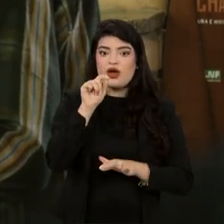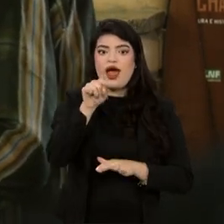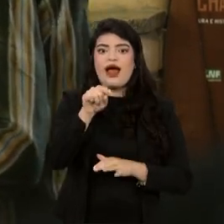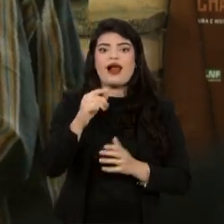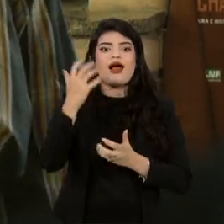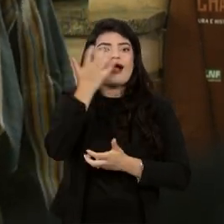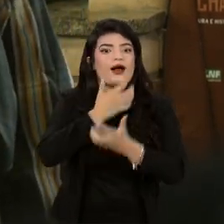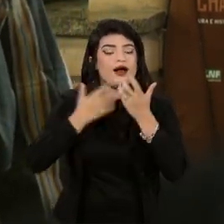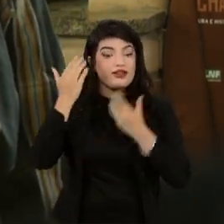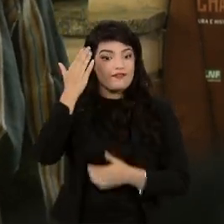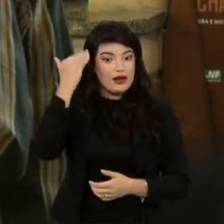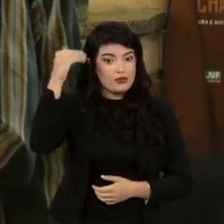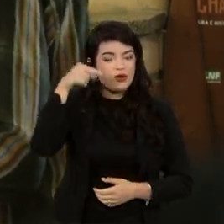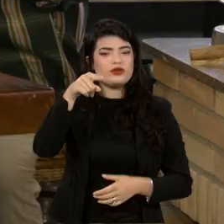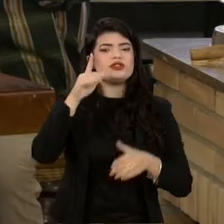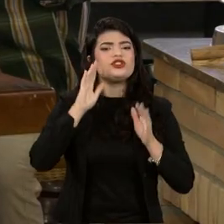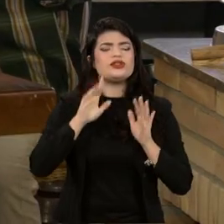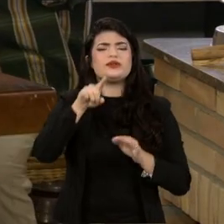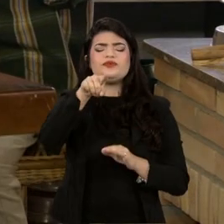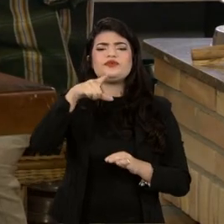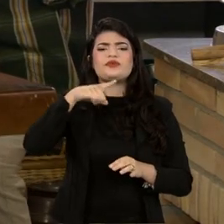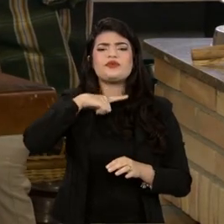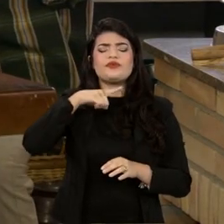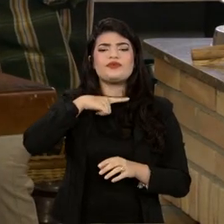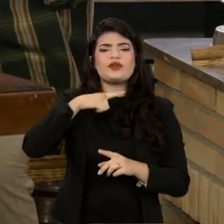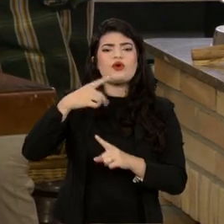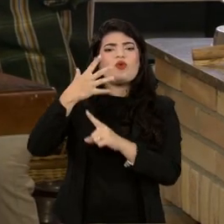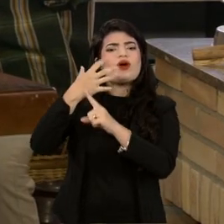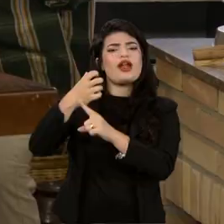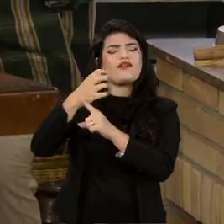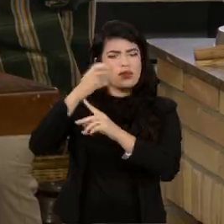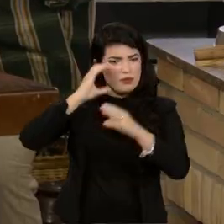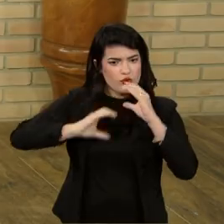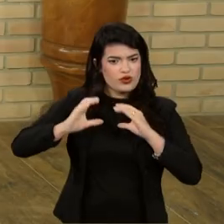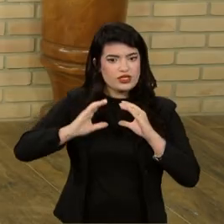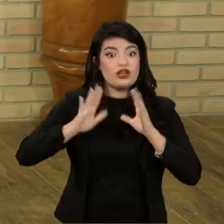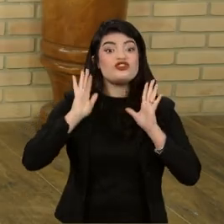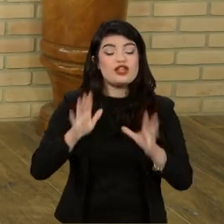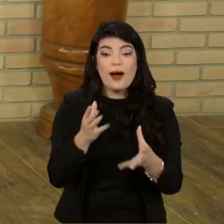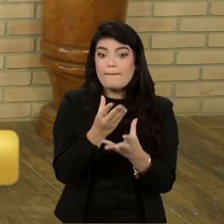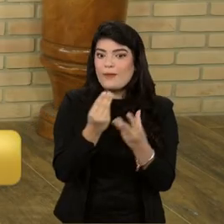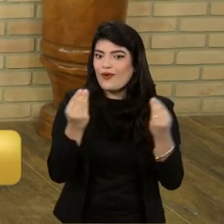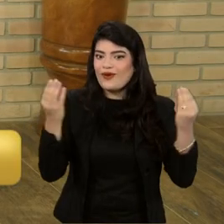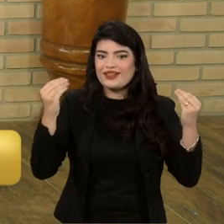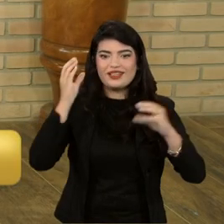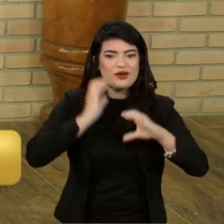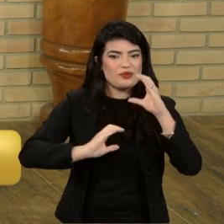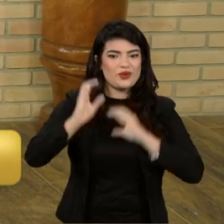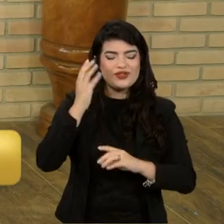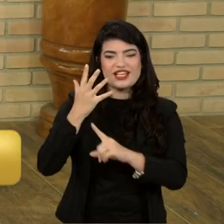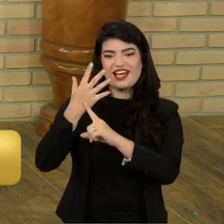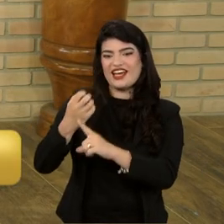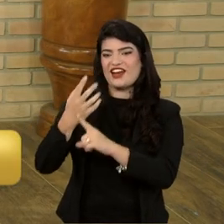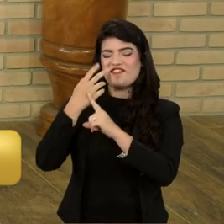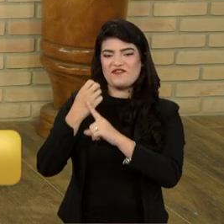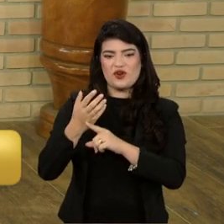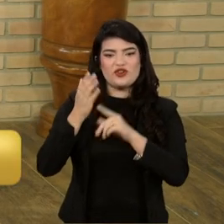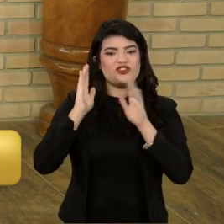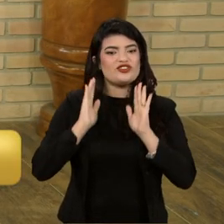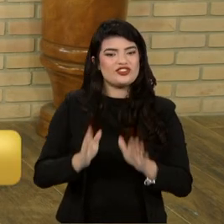de uma cantora, né? Você gravou o quê? Jingles também? Muitos. Muitos jingles, né? Muitos jingles, graças a Deus. Mas